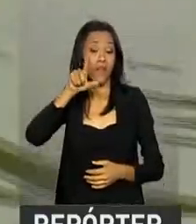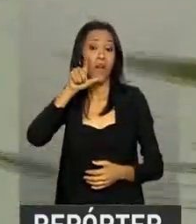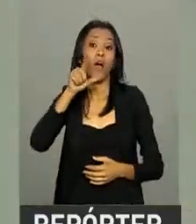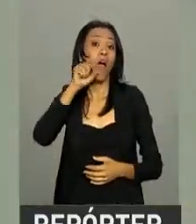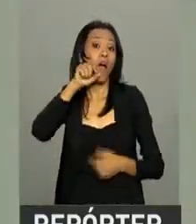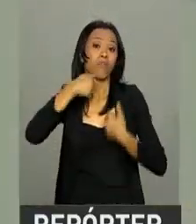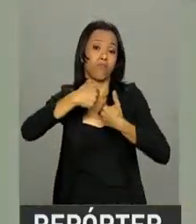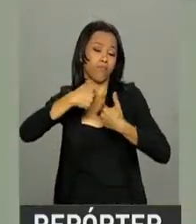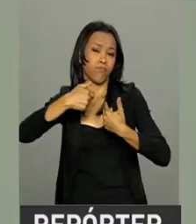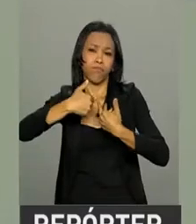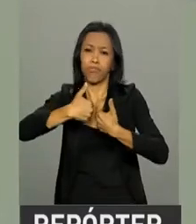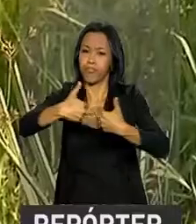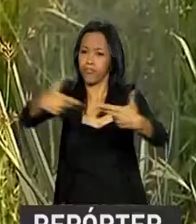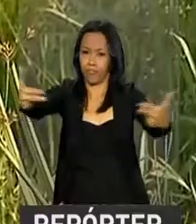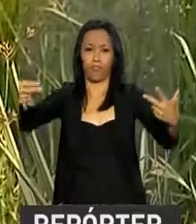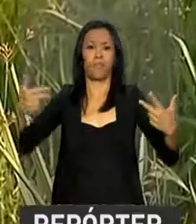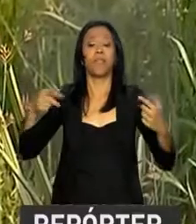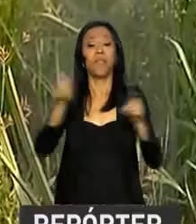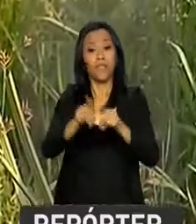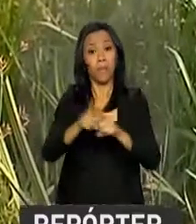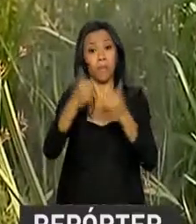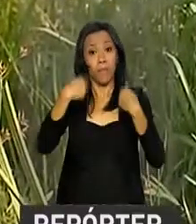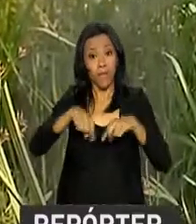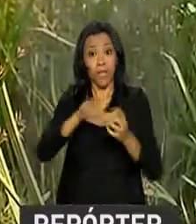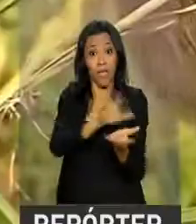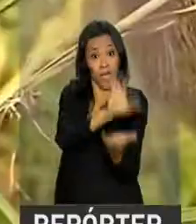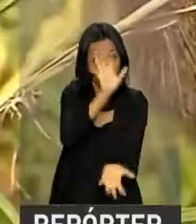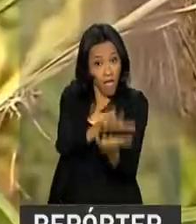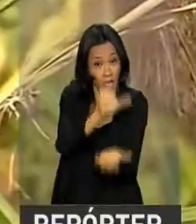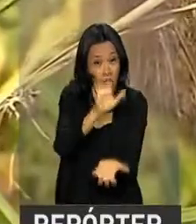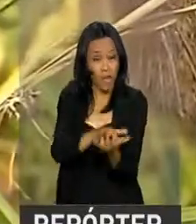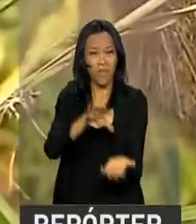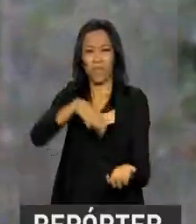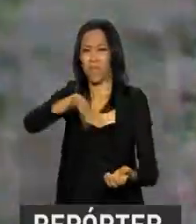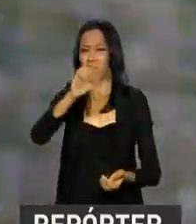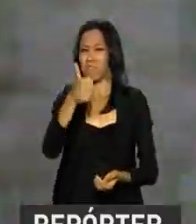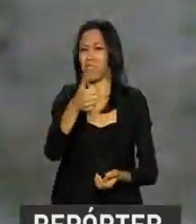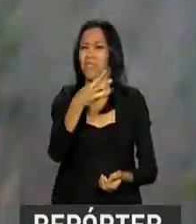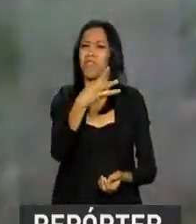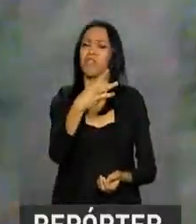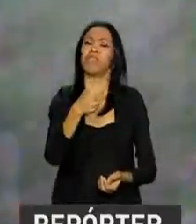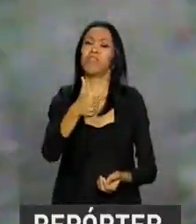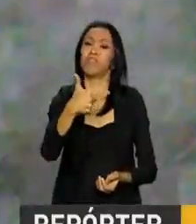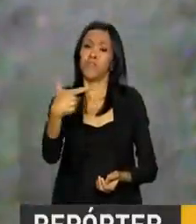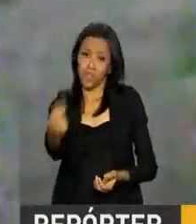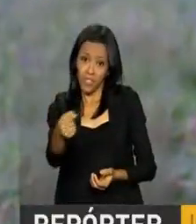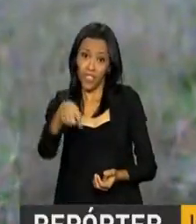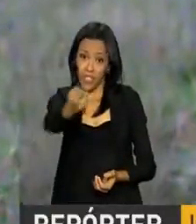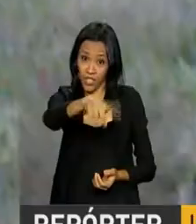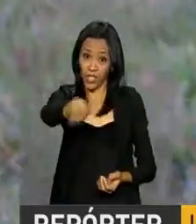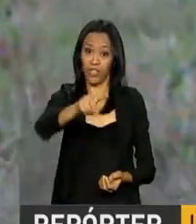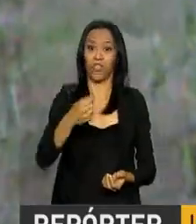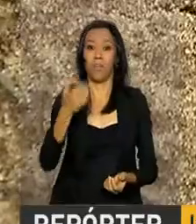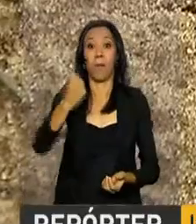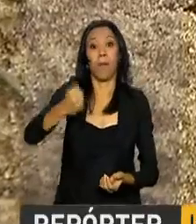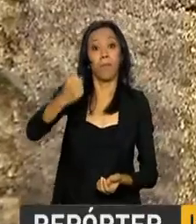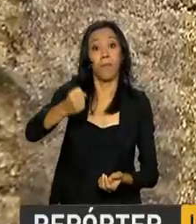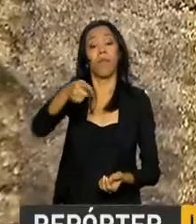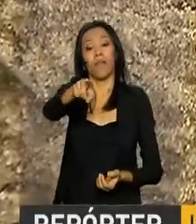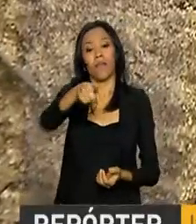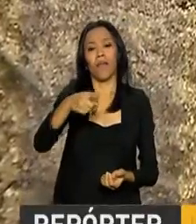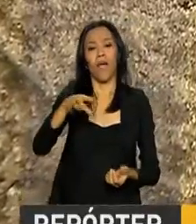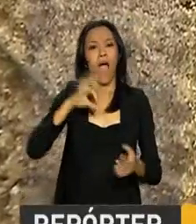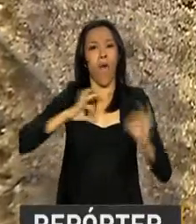centena de répteis e pelo menos 120 mamíferos destaque para a onça pintada que impressiona nem que